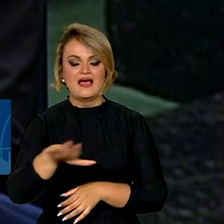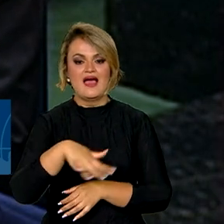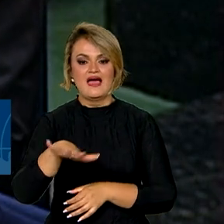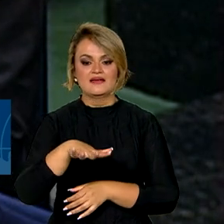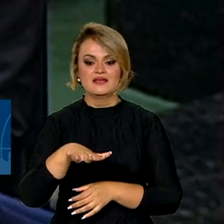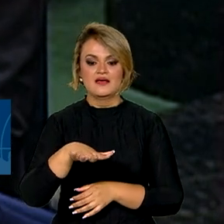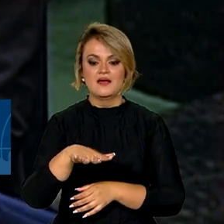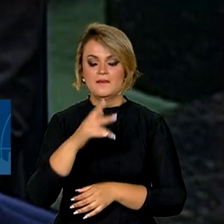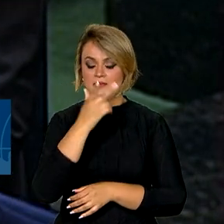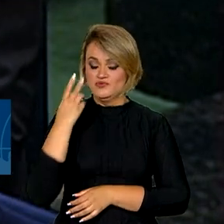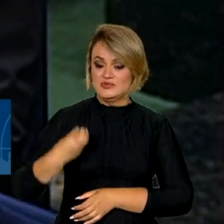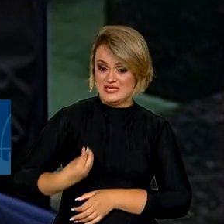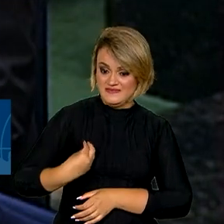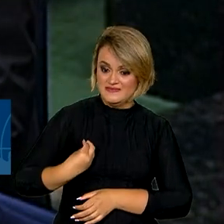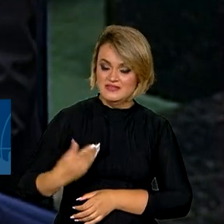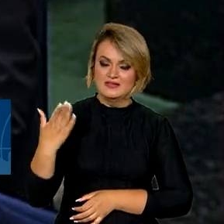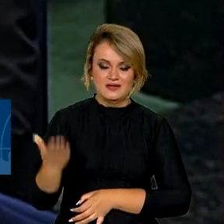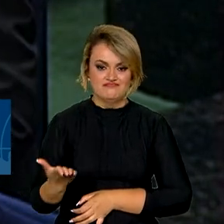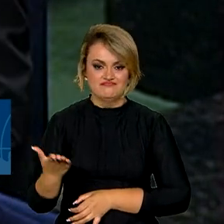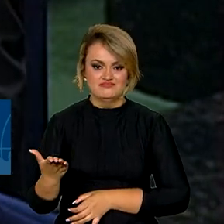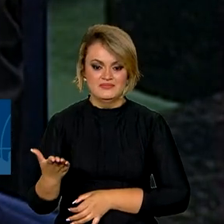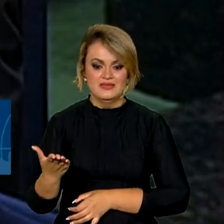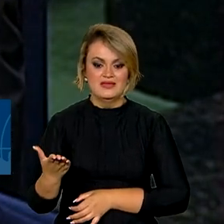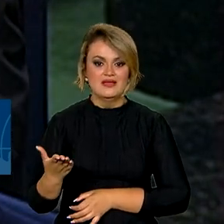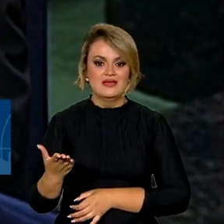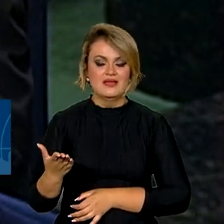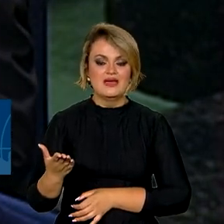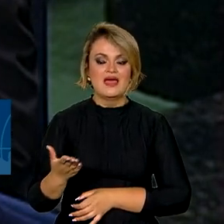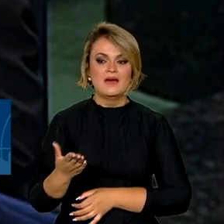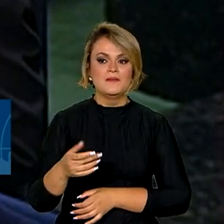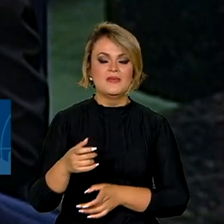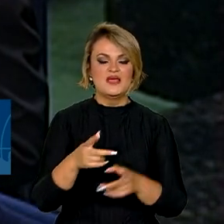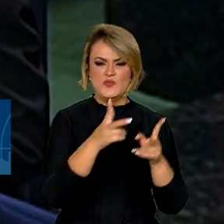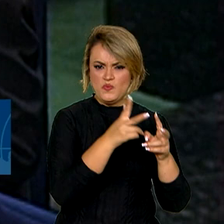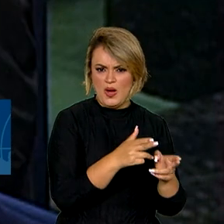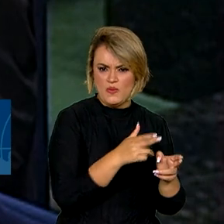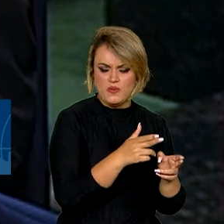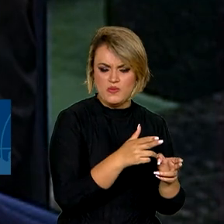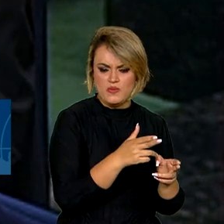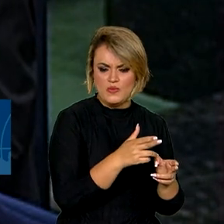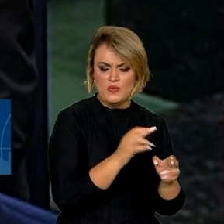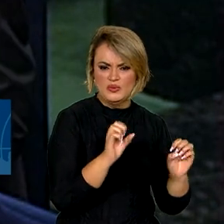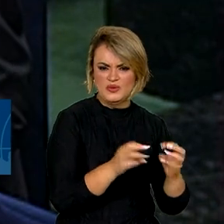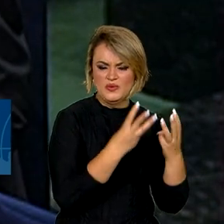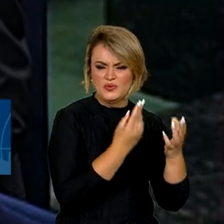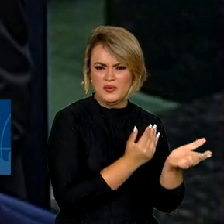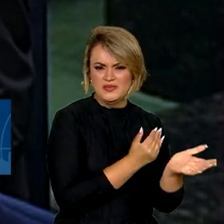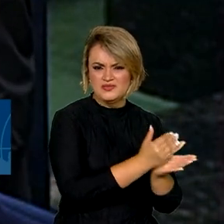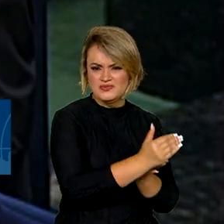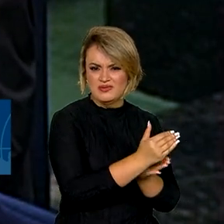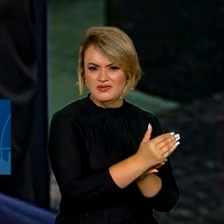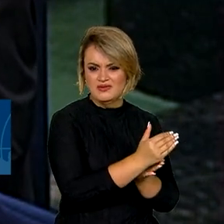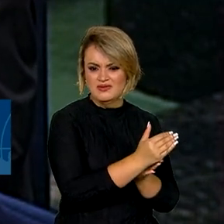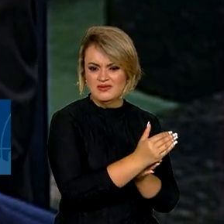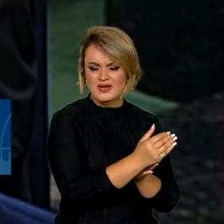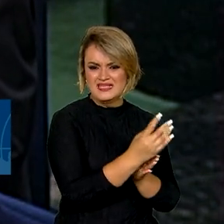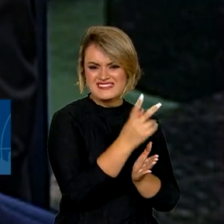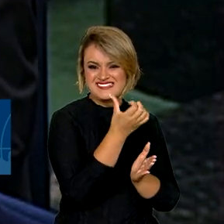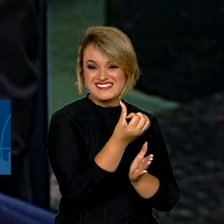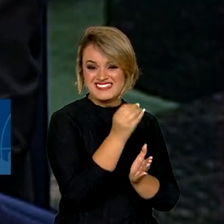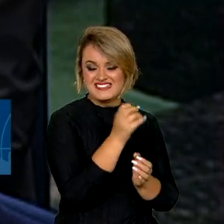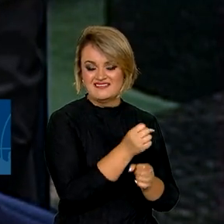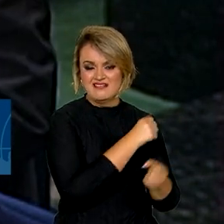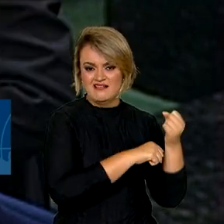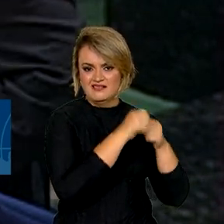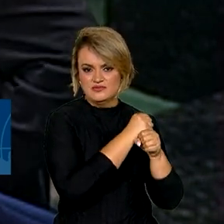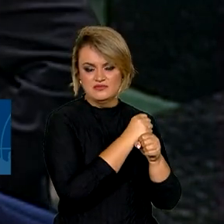refere aos membros permanentes, não pode ser a mesma de quando a ONU foi criada há quase 60